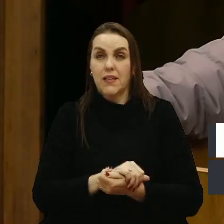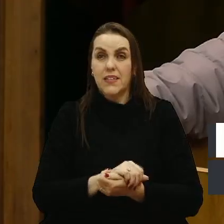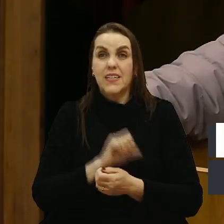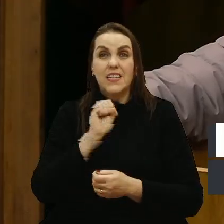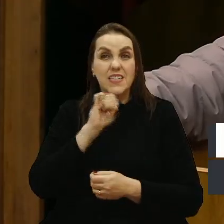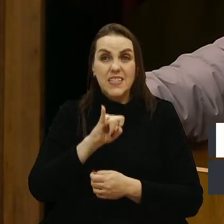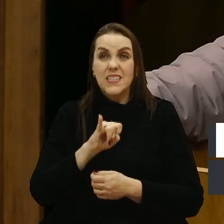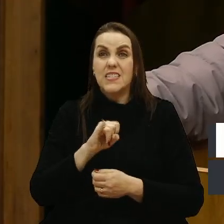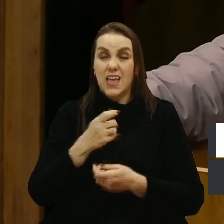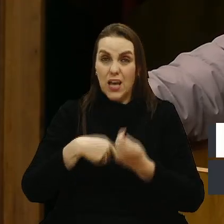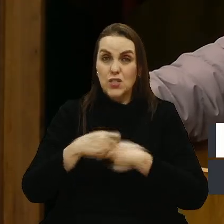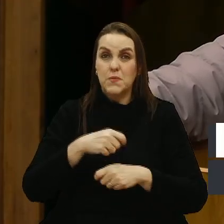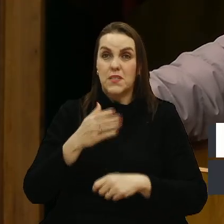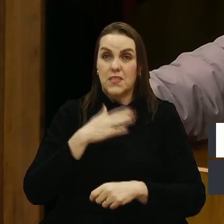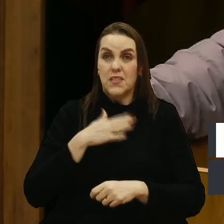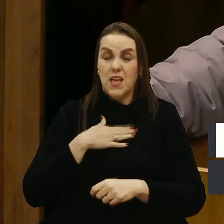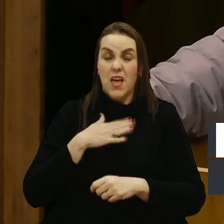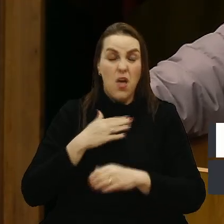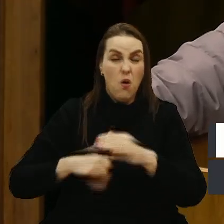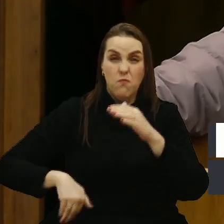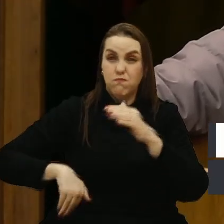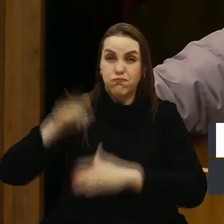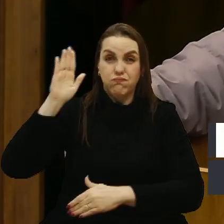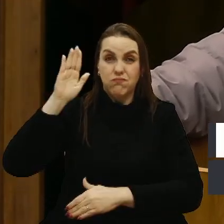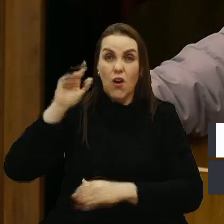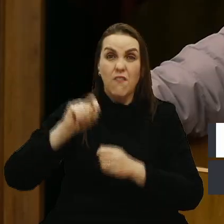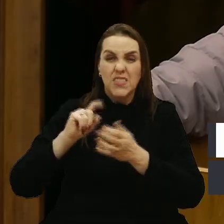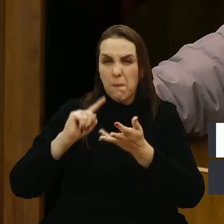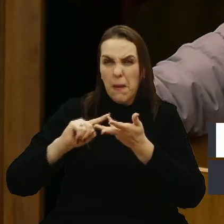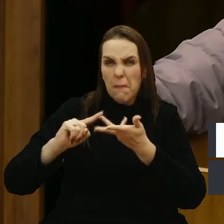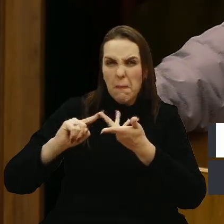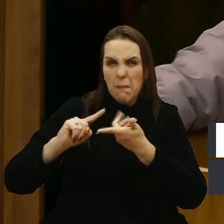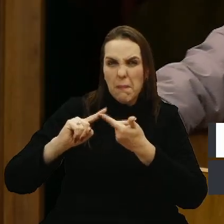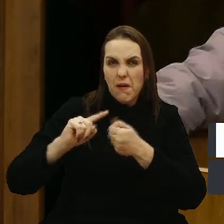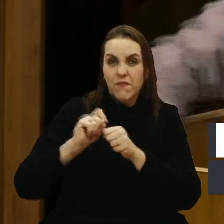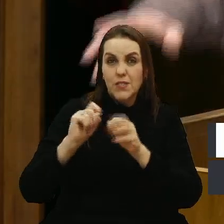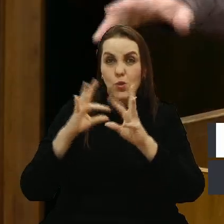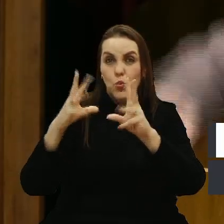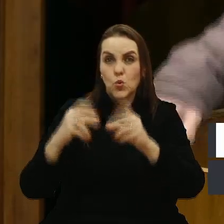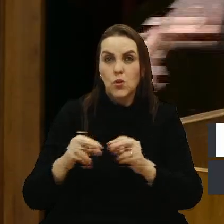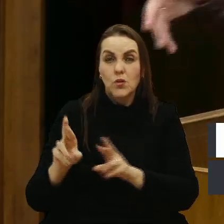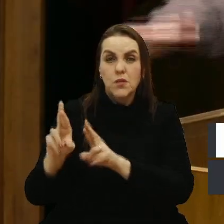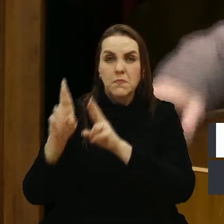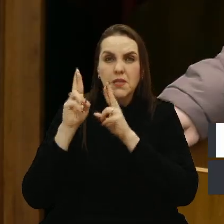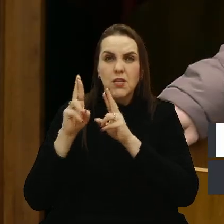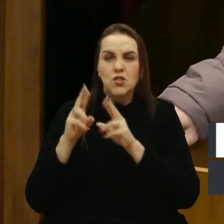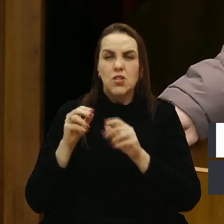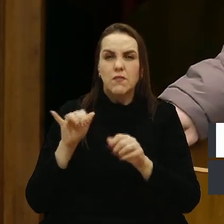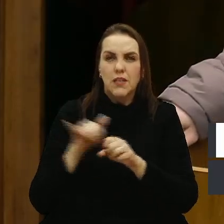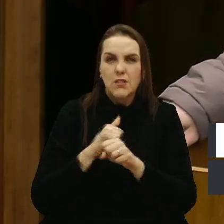no senhor, o senhor não ia nem ver. Tanta coisa que eu ia fazer. Que eu tenho expectativa, tenho saída, tenho